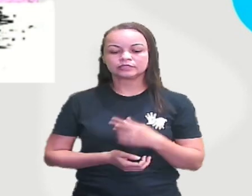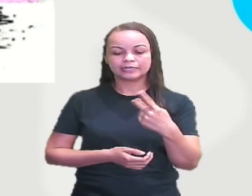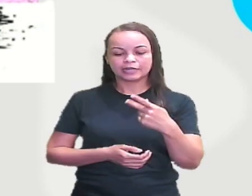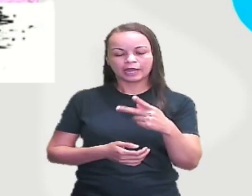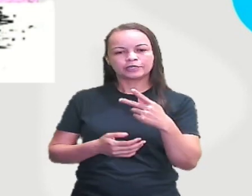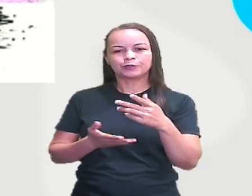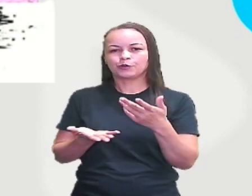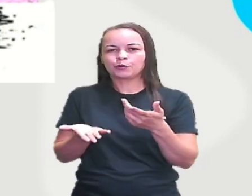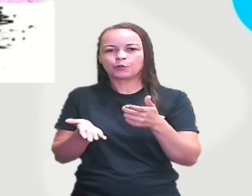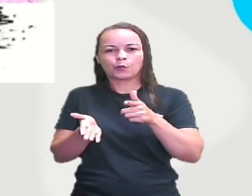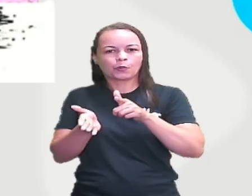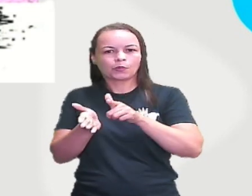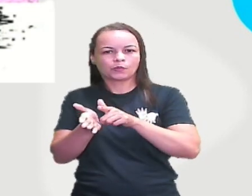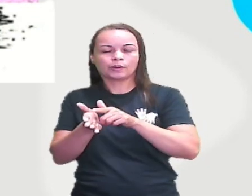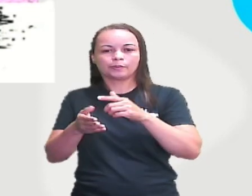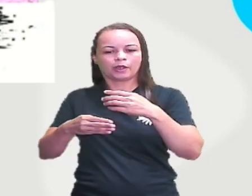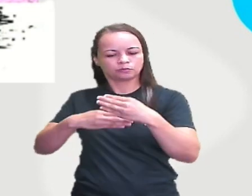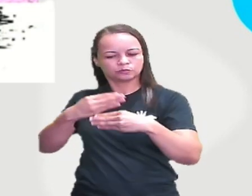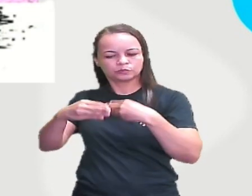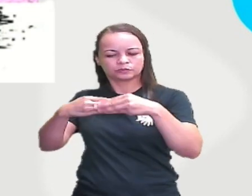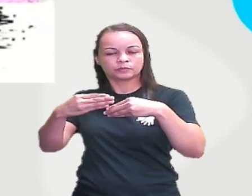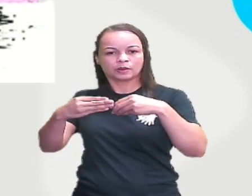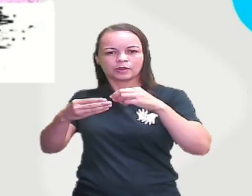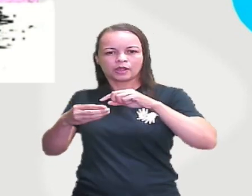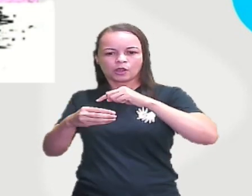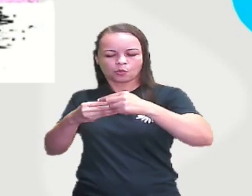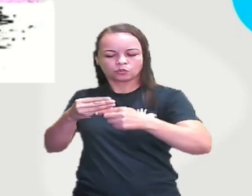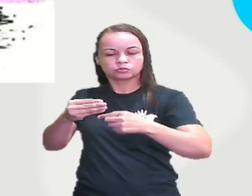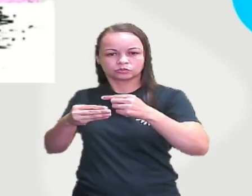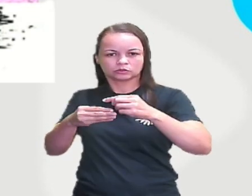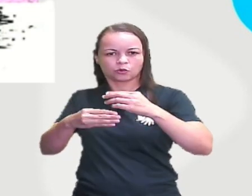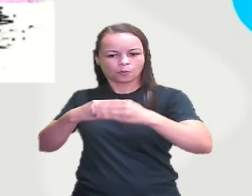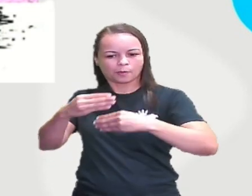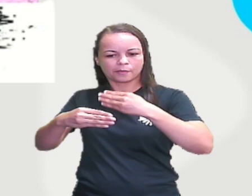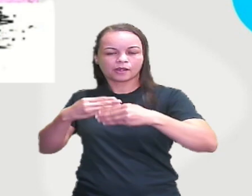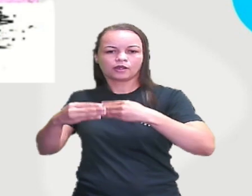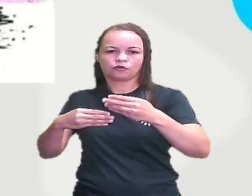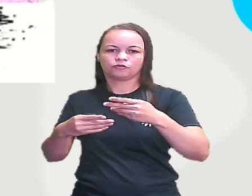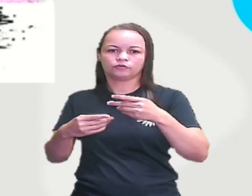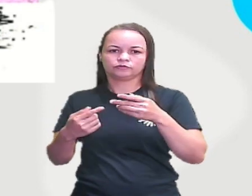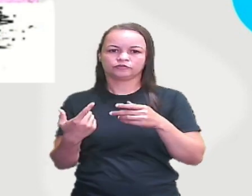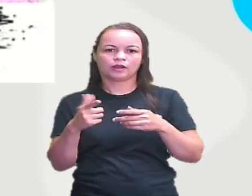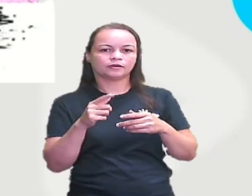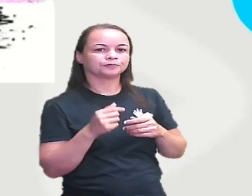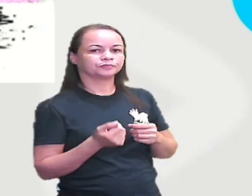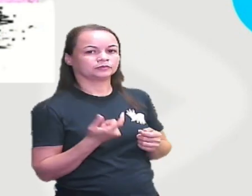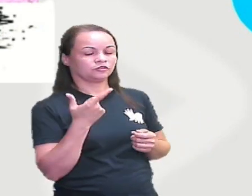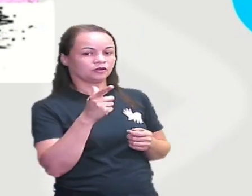né, que dá apoio ao papel higiênico no meio ali, né, a outra personagem diz,